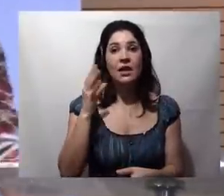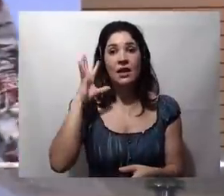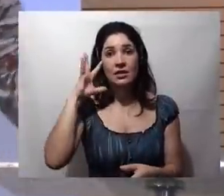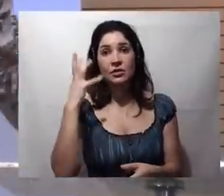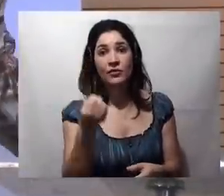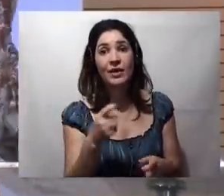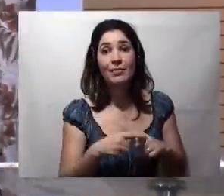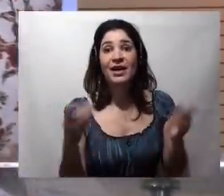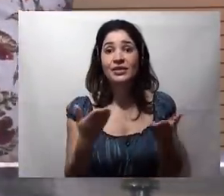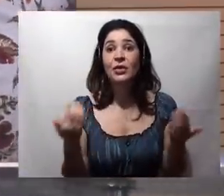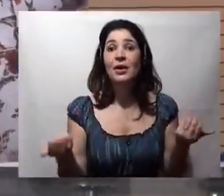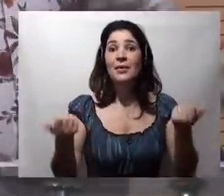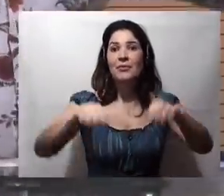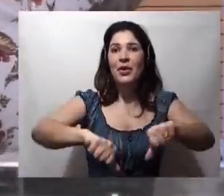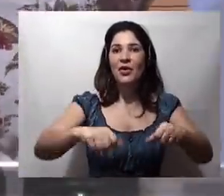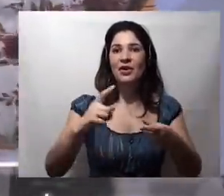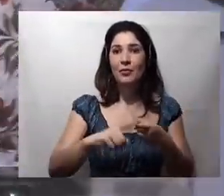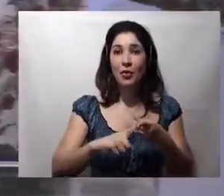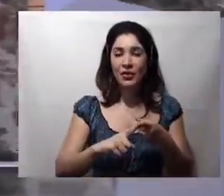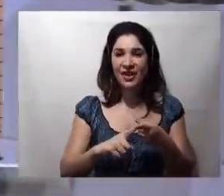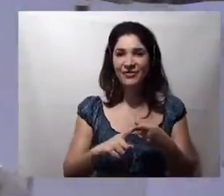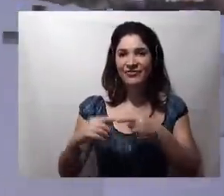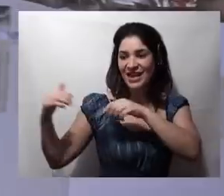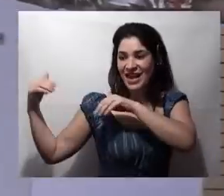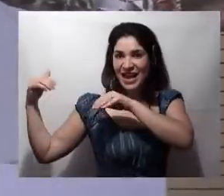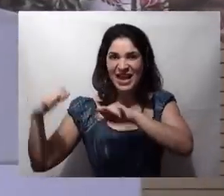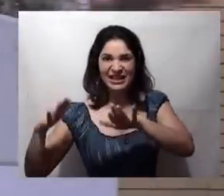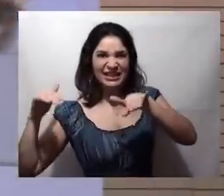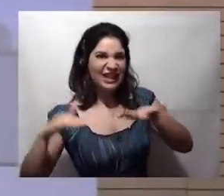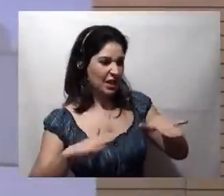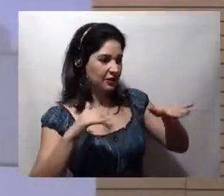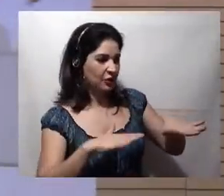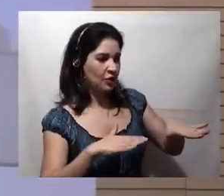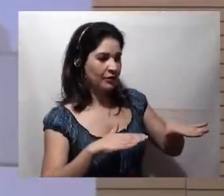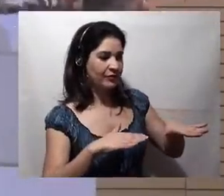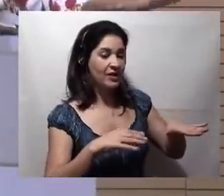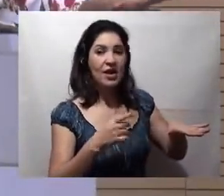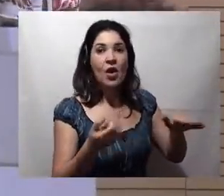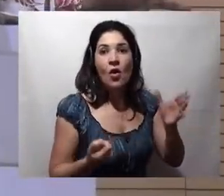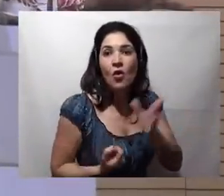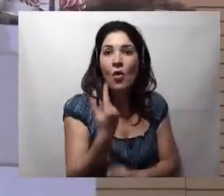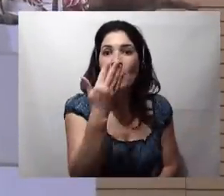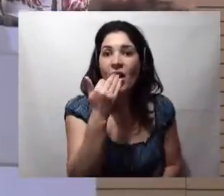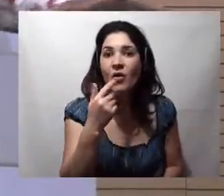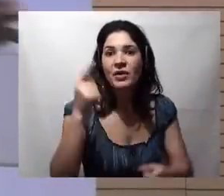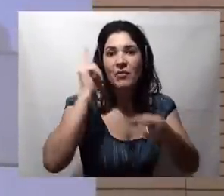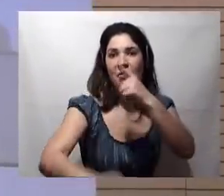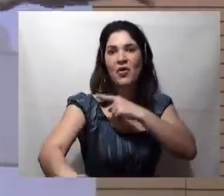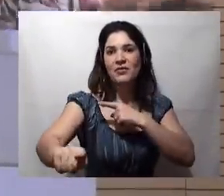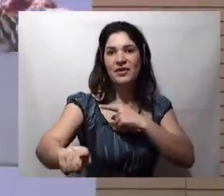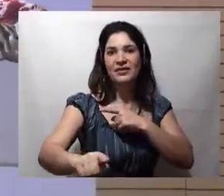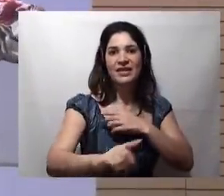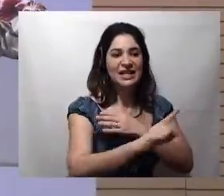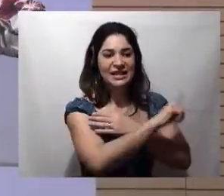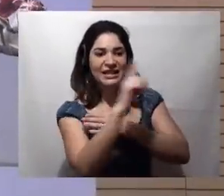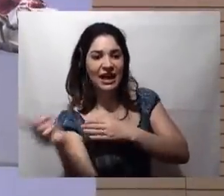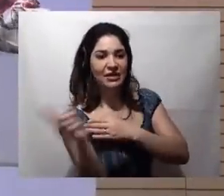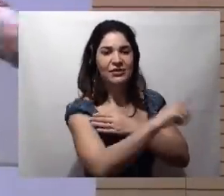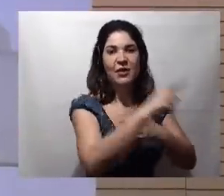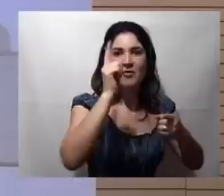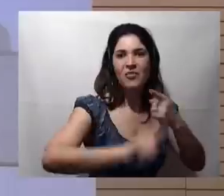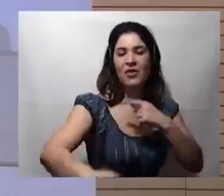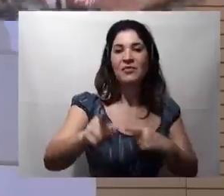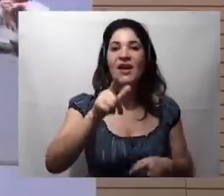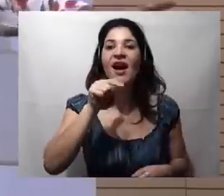agora piora porque o exército babilônico você for ninguém entrava ninguém sair a situação da água